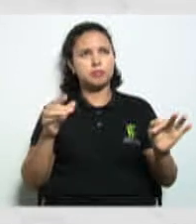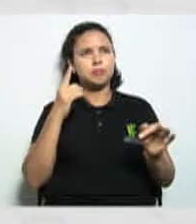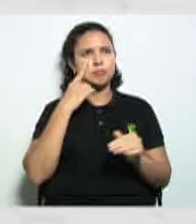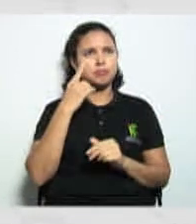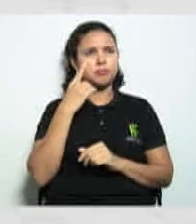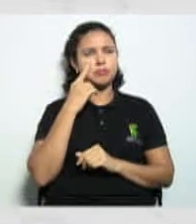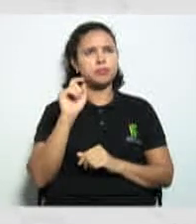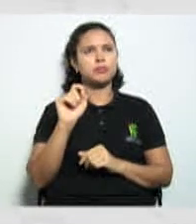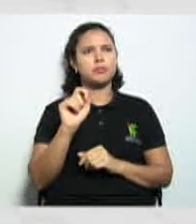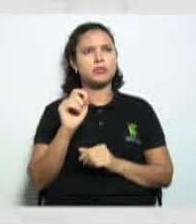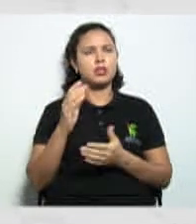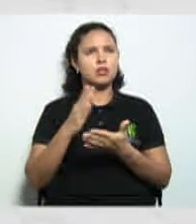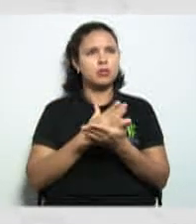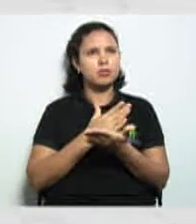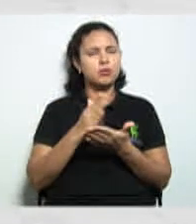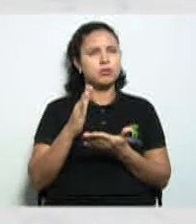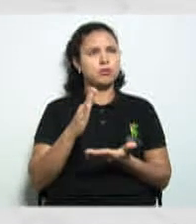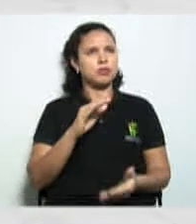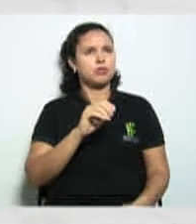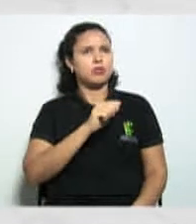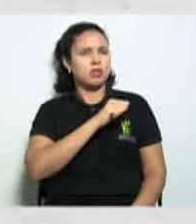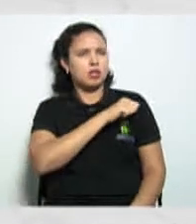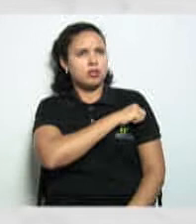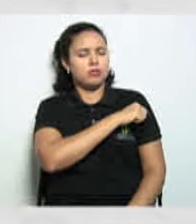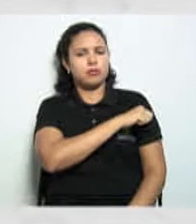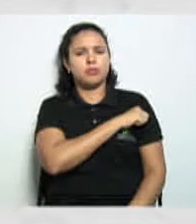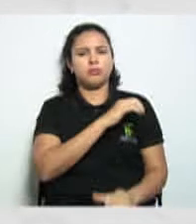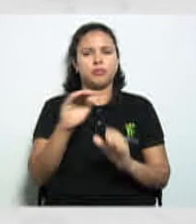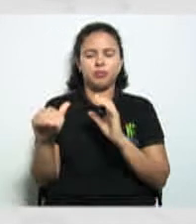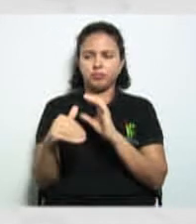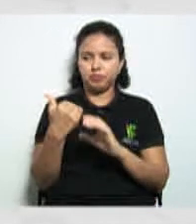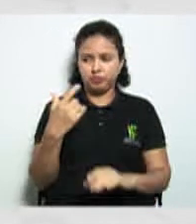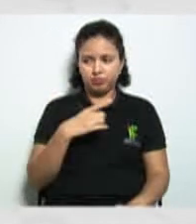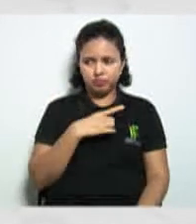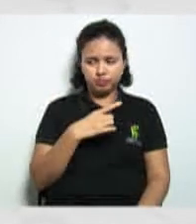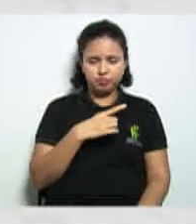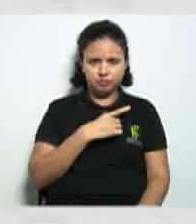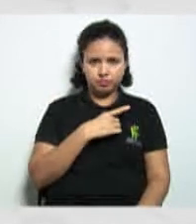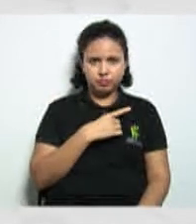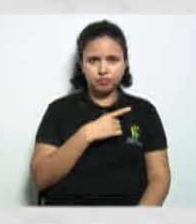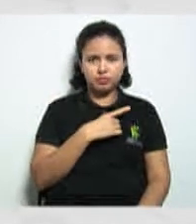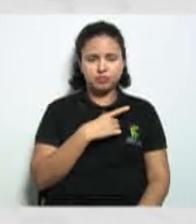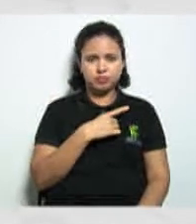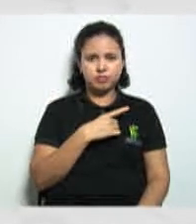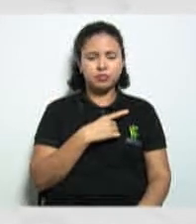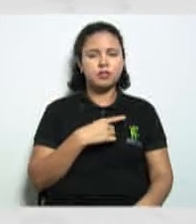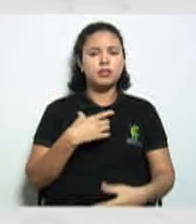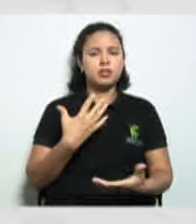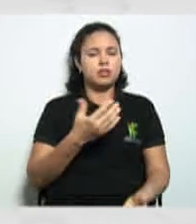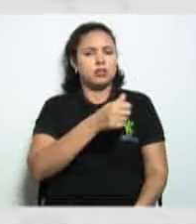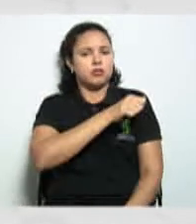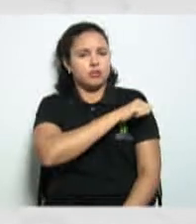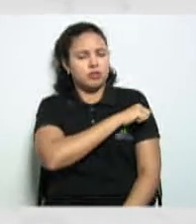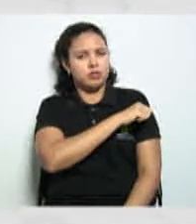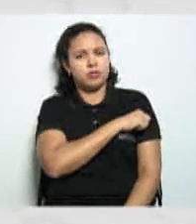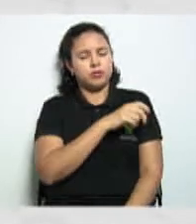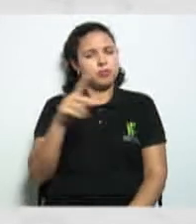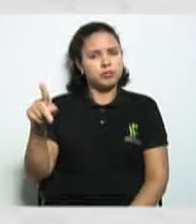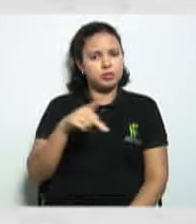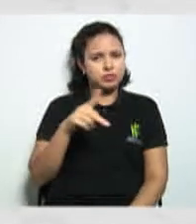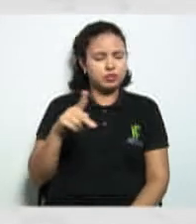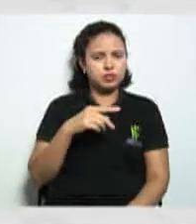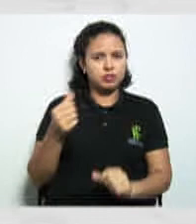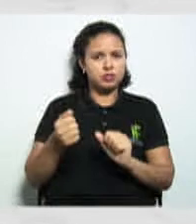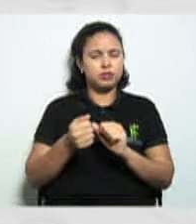professora, alguma contribuição das escolas que nos acompanham, dos professores, estudantes que estão com a gente?